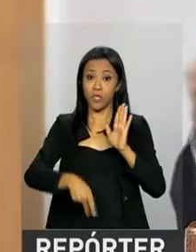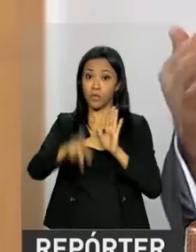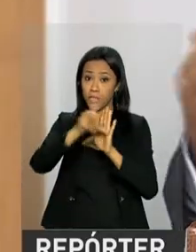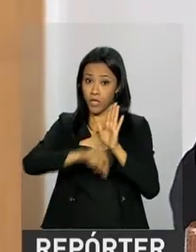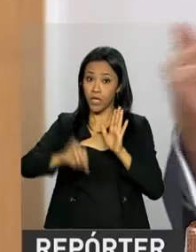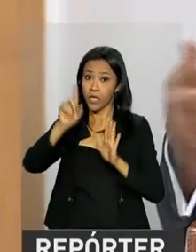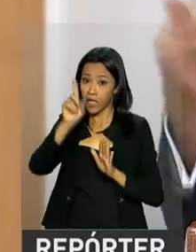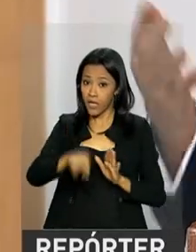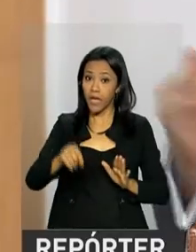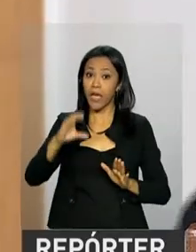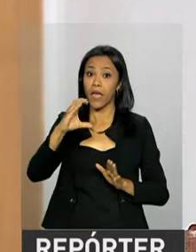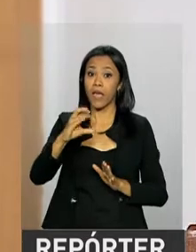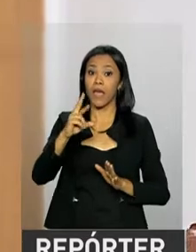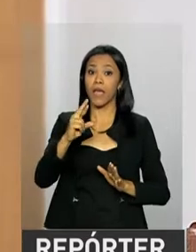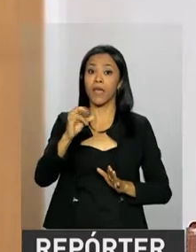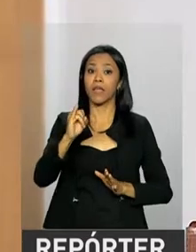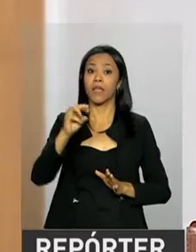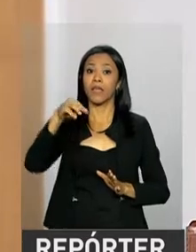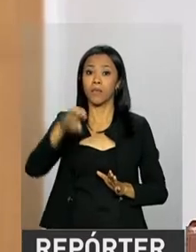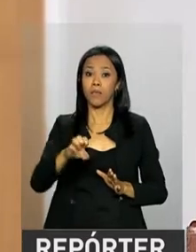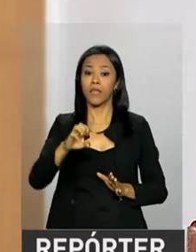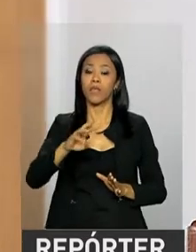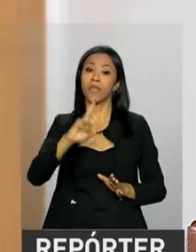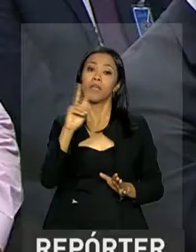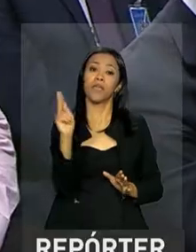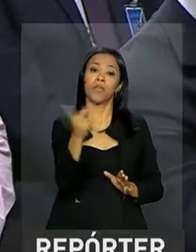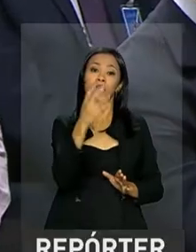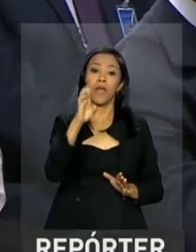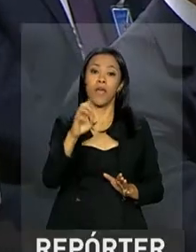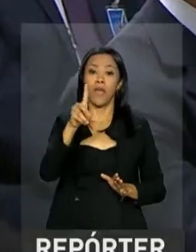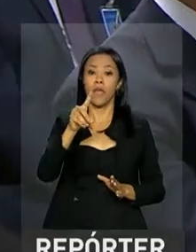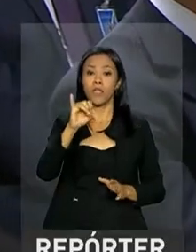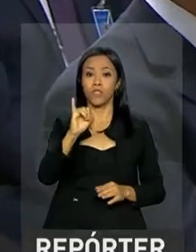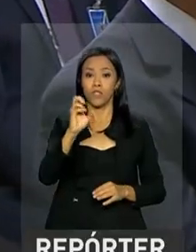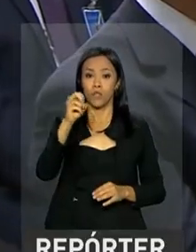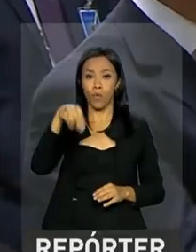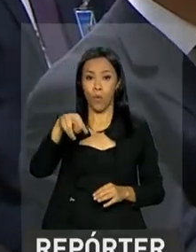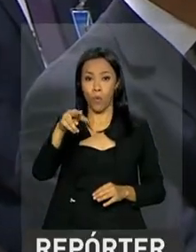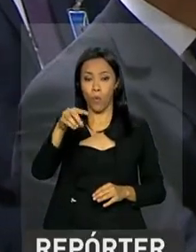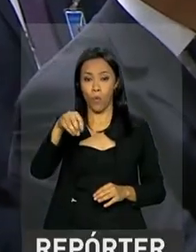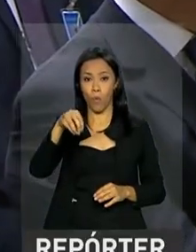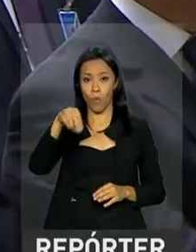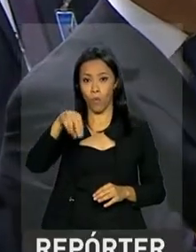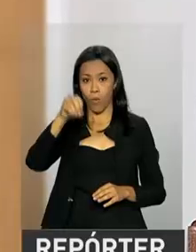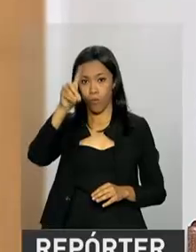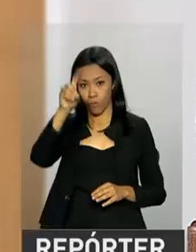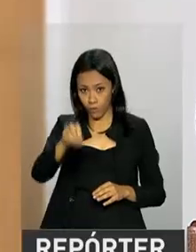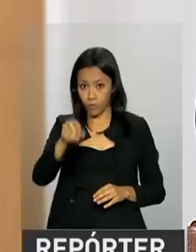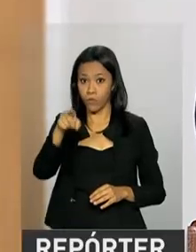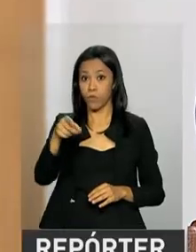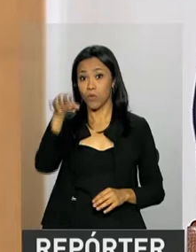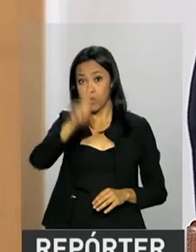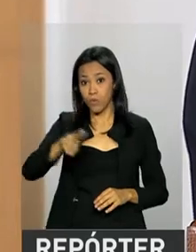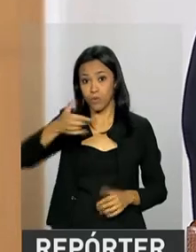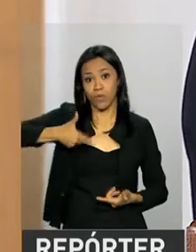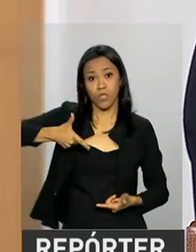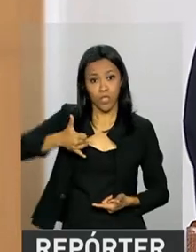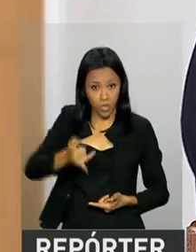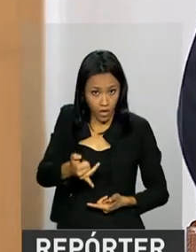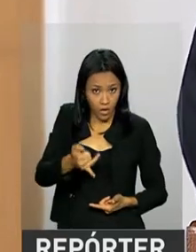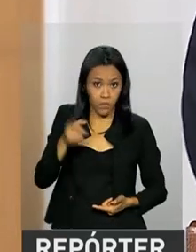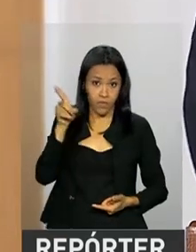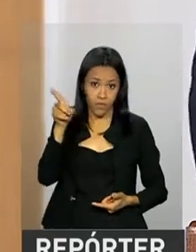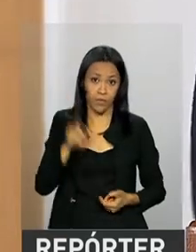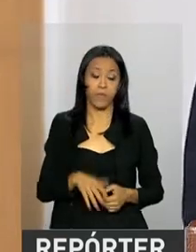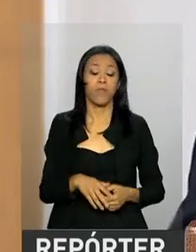crime hediondo o porte ilegal de arma de fogo de uso restrito das Forças Armadas. Eu sancionei esse